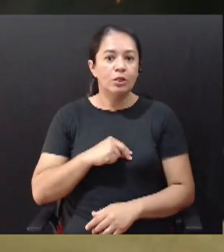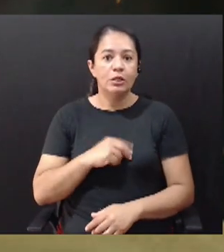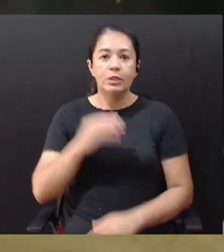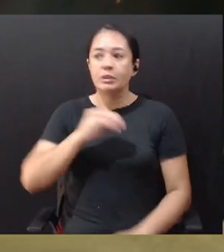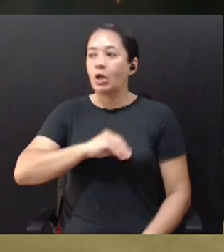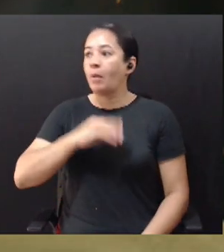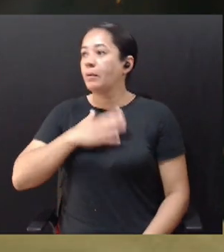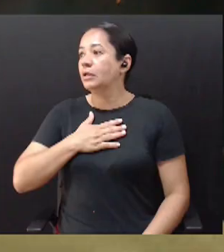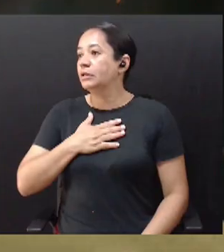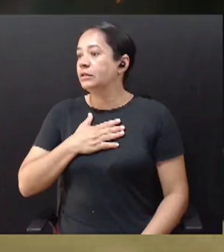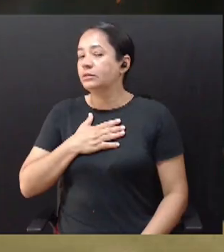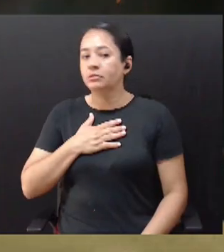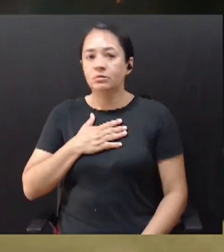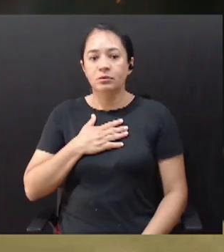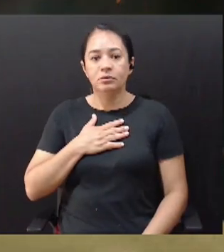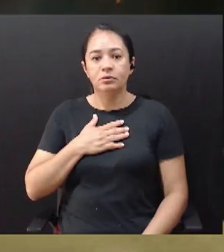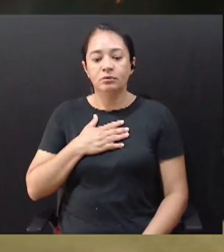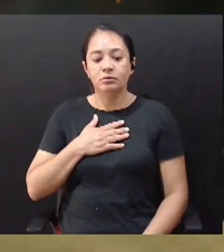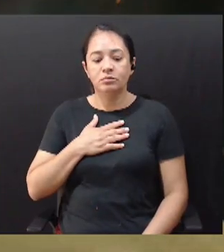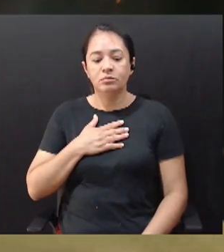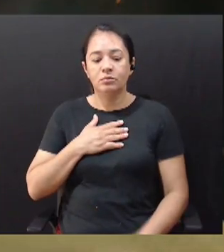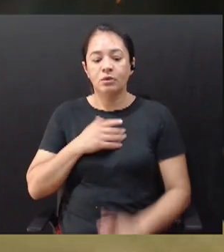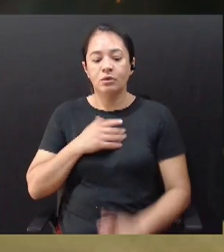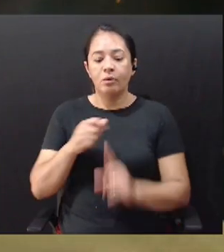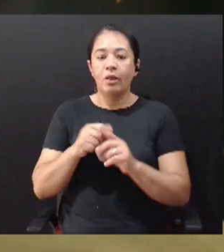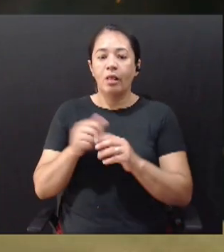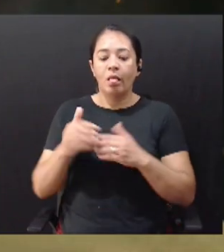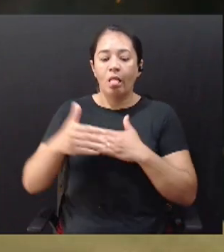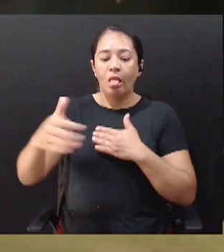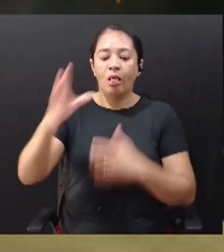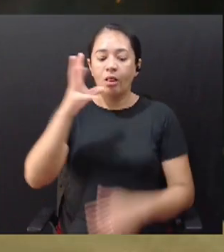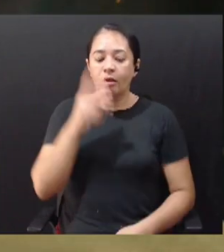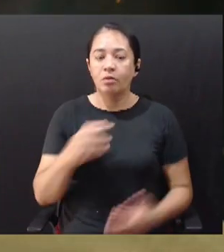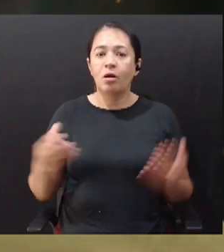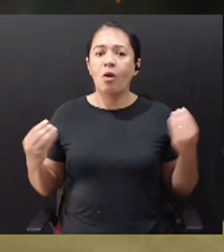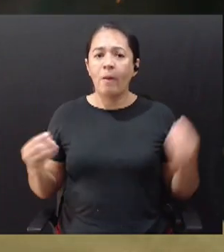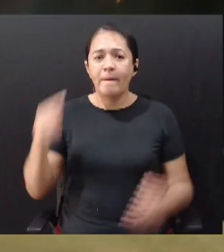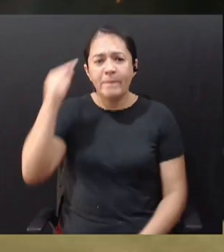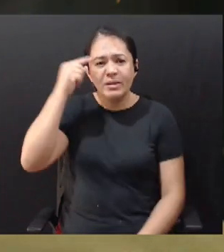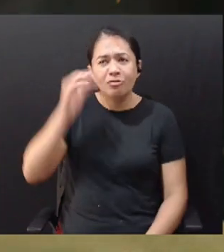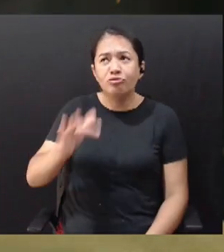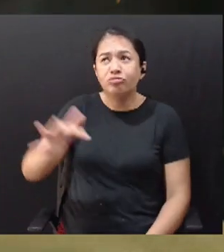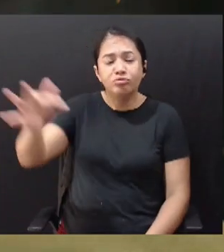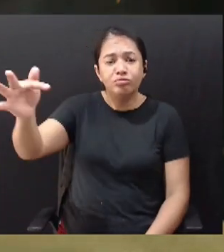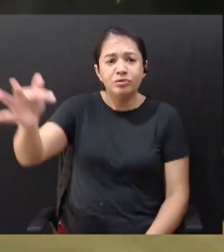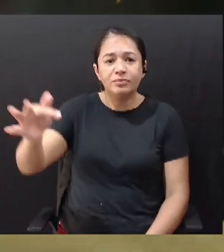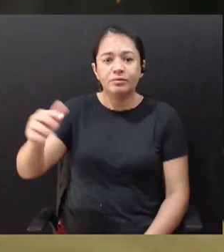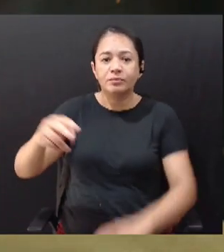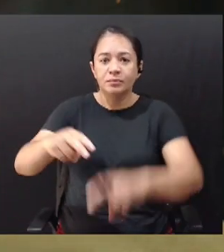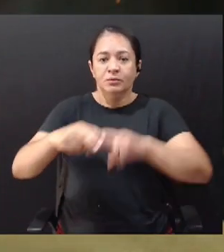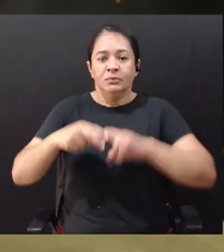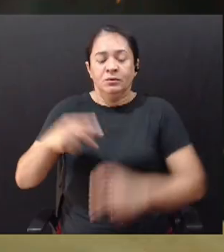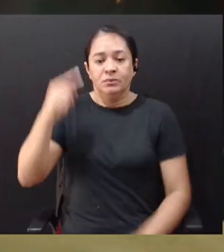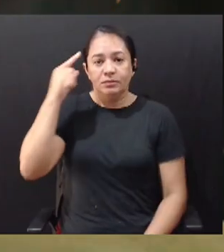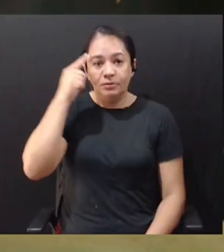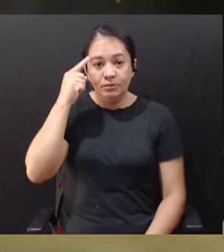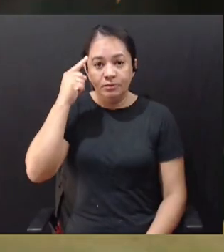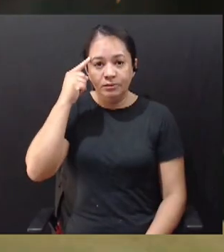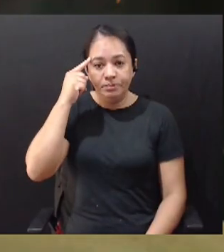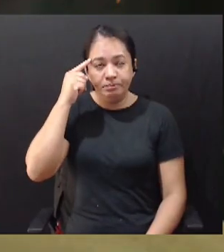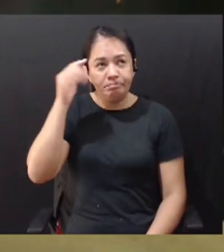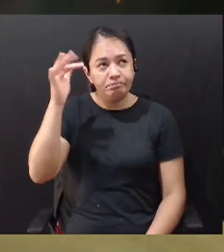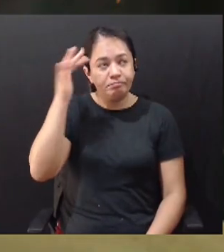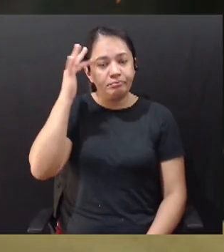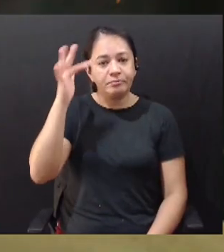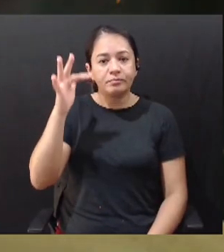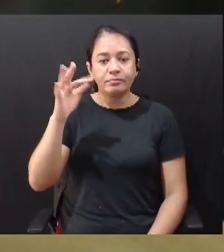então, assim, lá daqui um mês, então fica pensando lá na frente. E esse pensar lá na frente é o